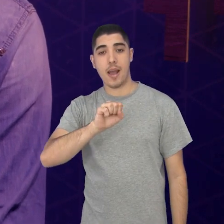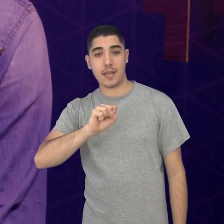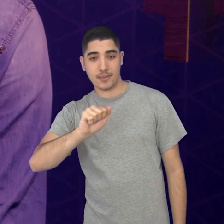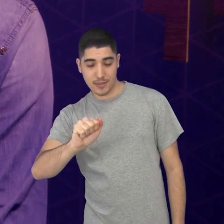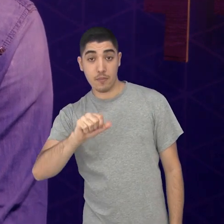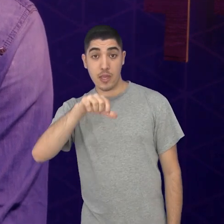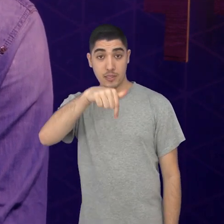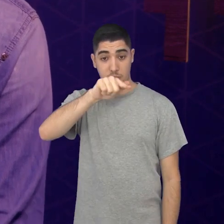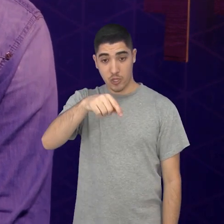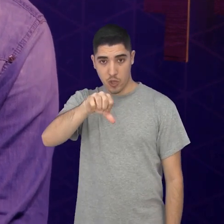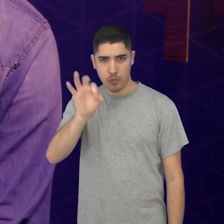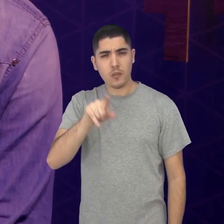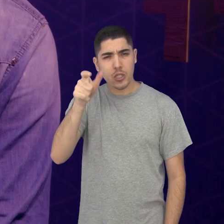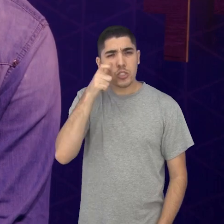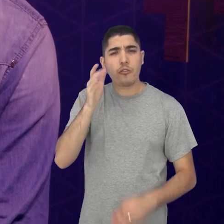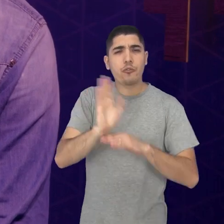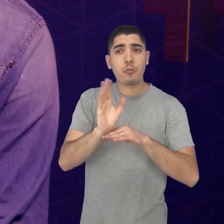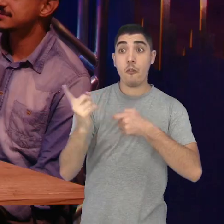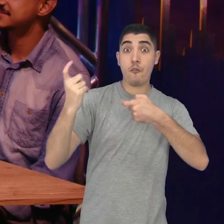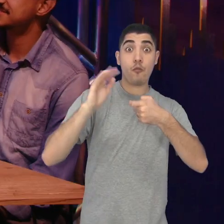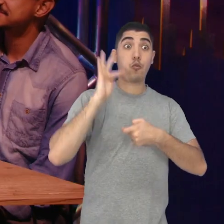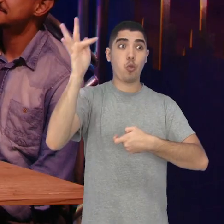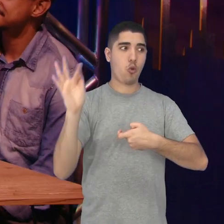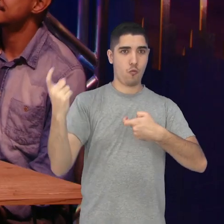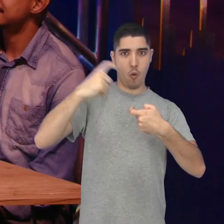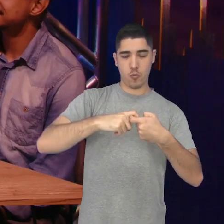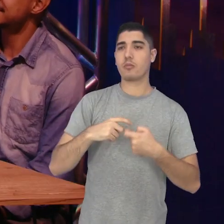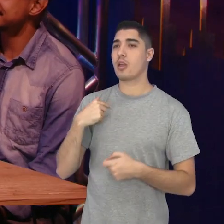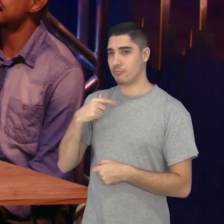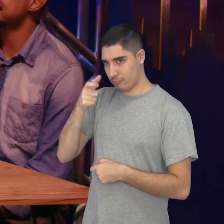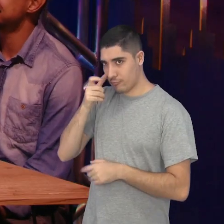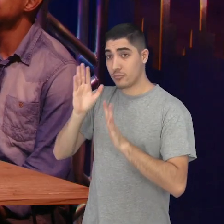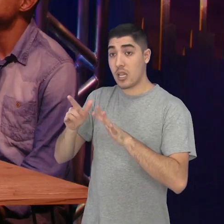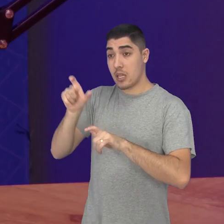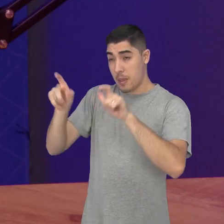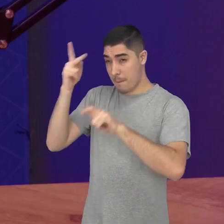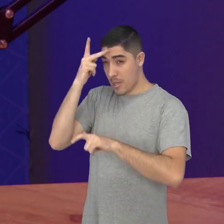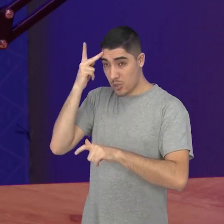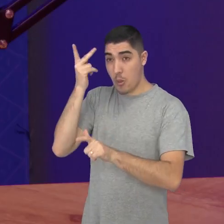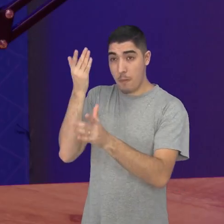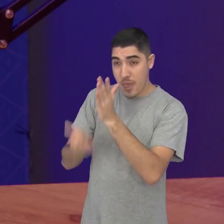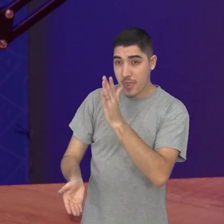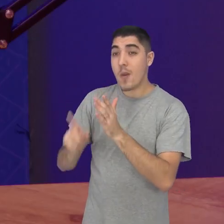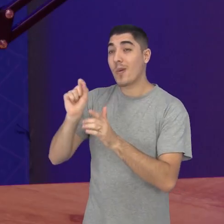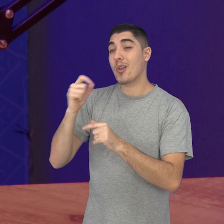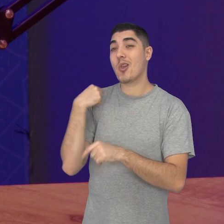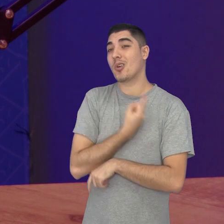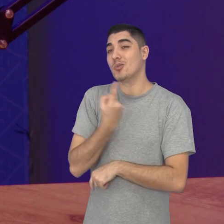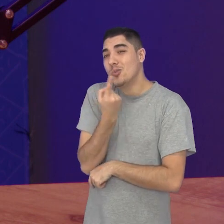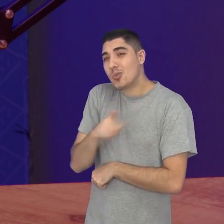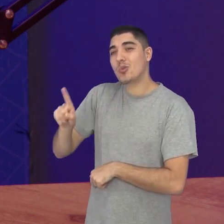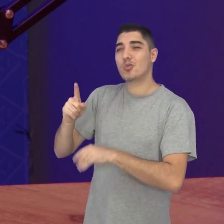7,9%. E você assistiu De Volta para o Futuro, Vic? Assisti De Volta para o Futuro. Inclusive, quem perdeu o nosso último episódio, né,